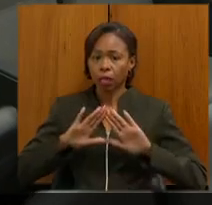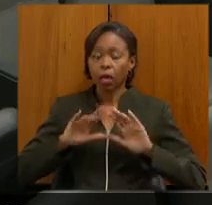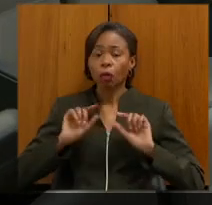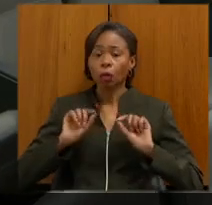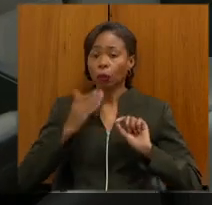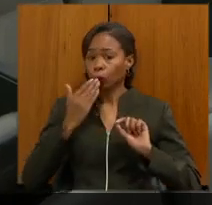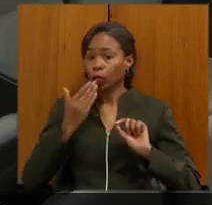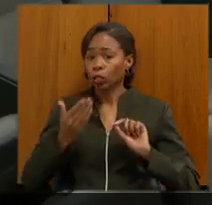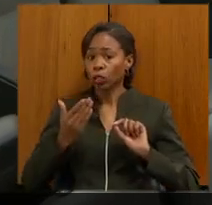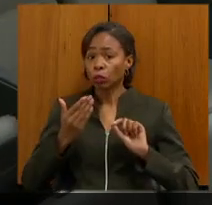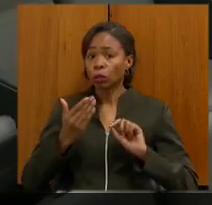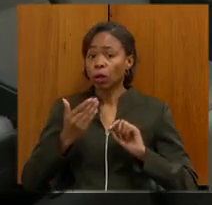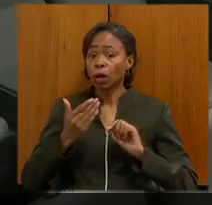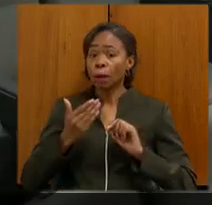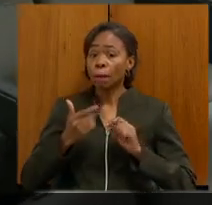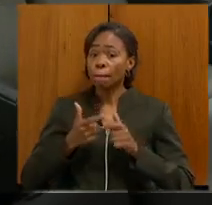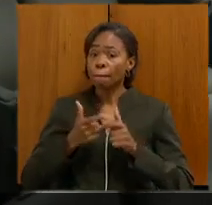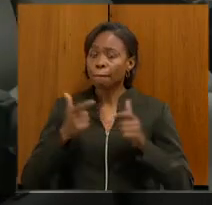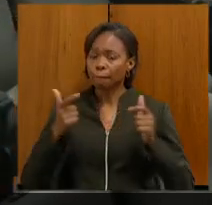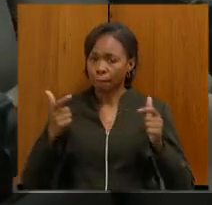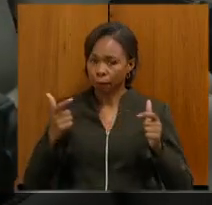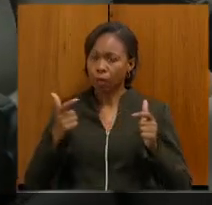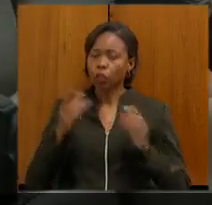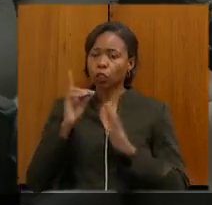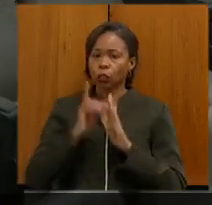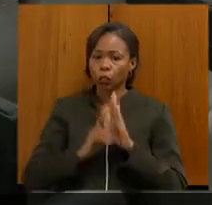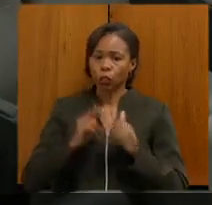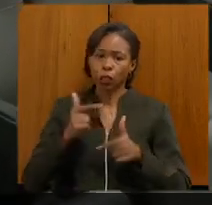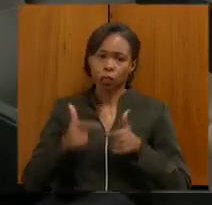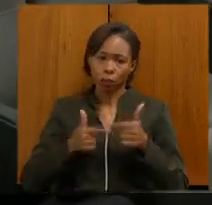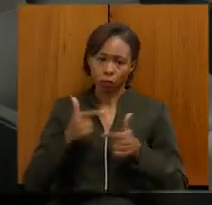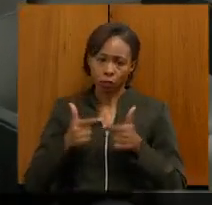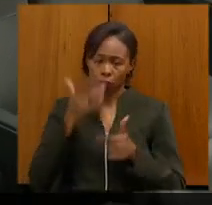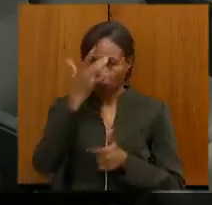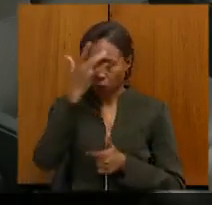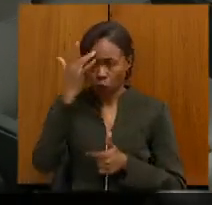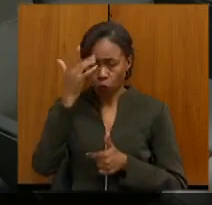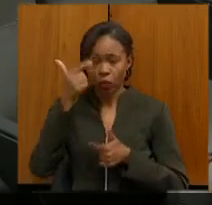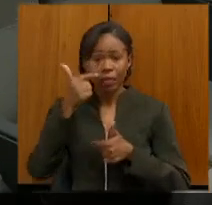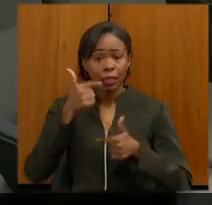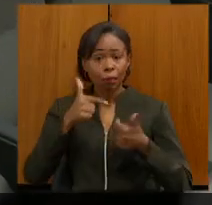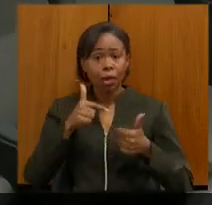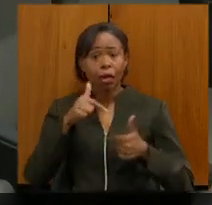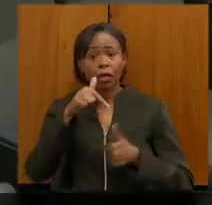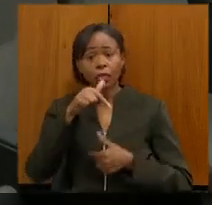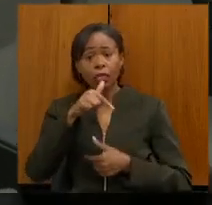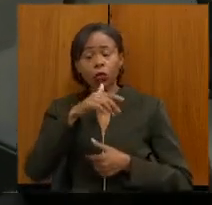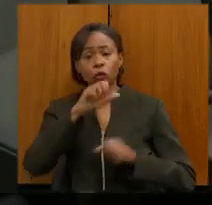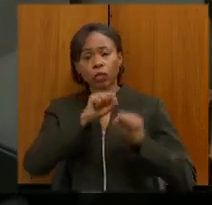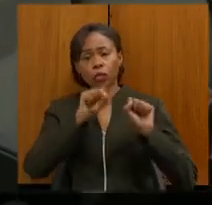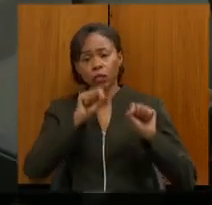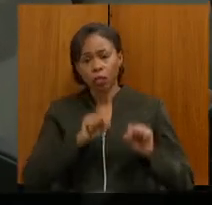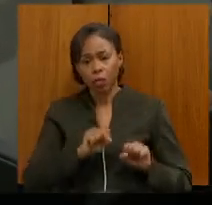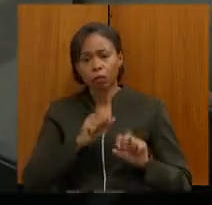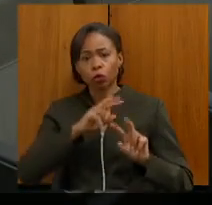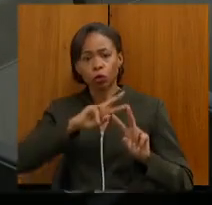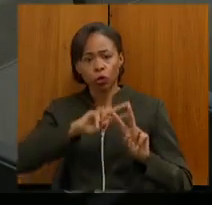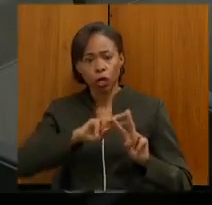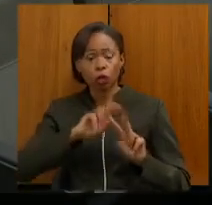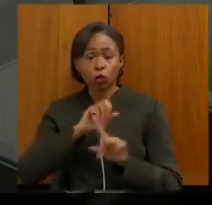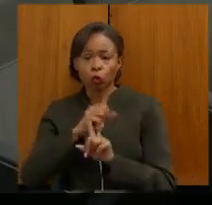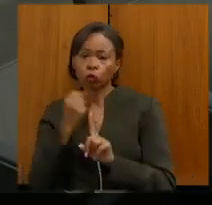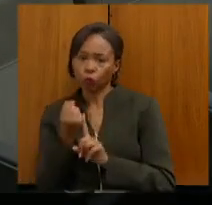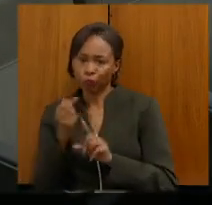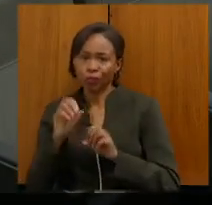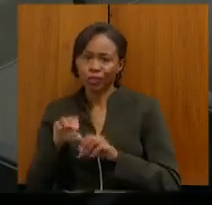ampliando os direitos trabalhistas LED que atua no sistema prisional no socioeducativo tá aqui reivindicando seus lugares também